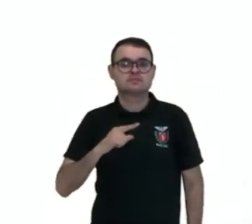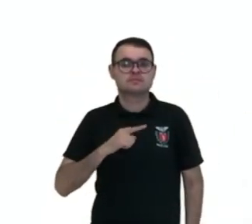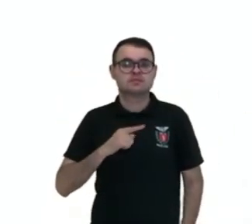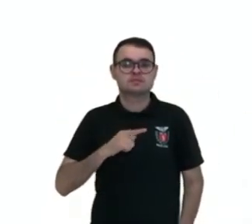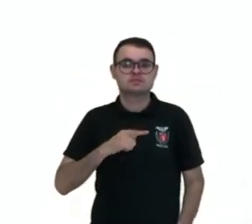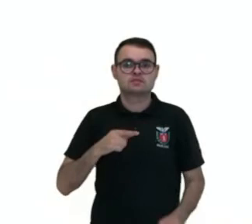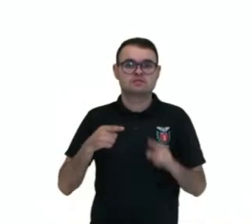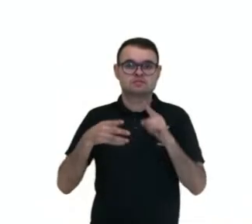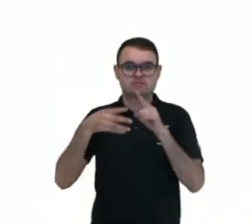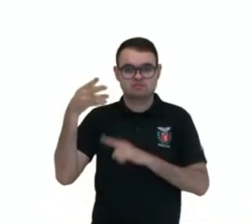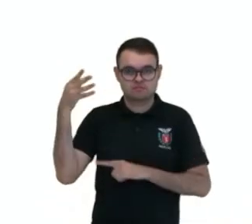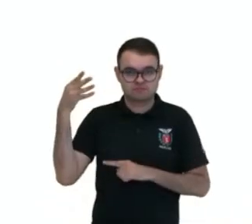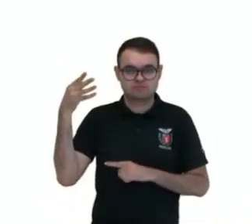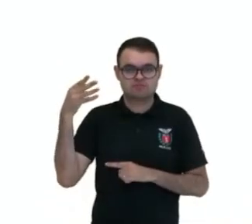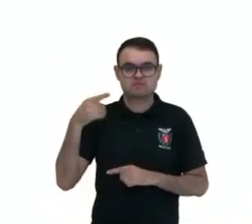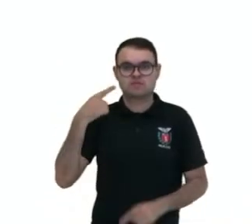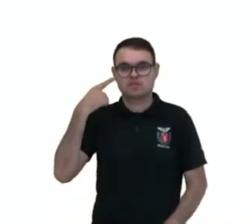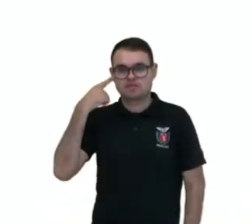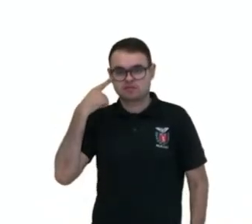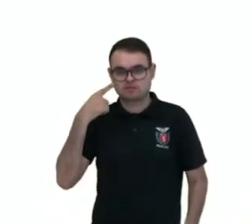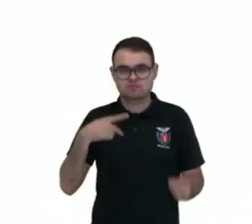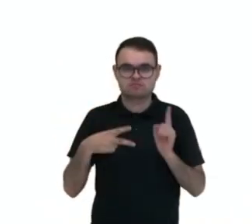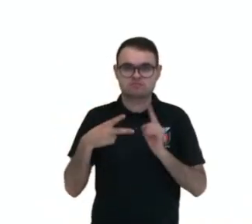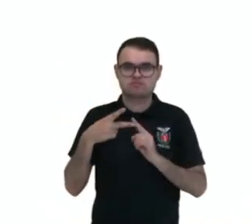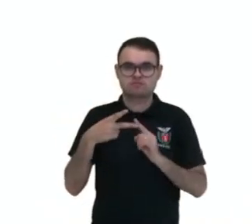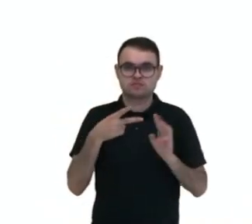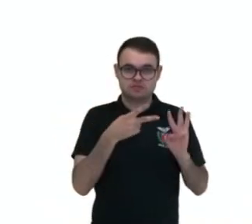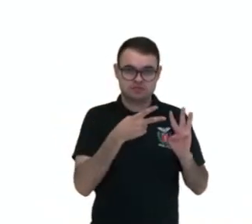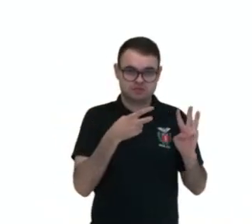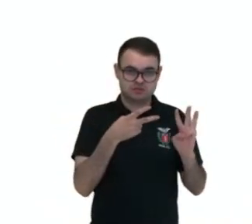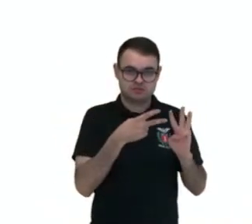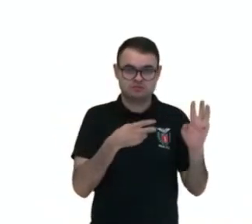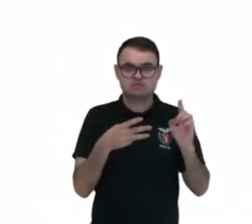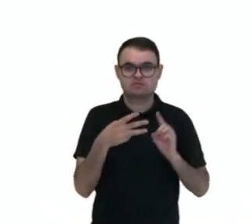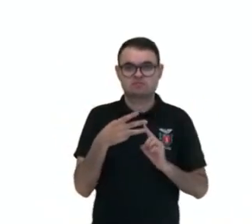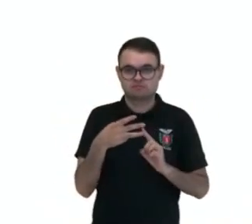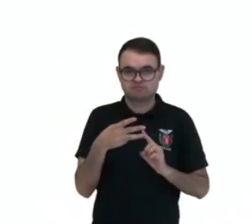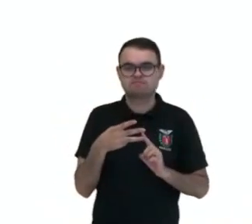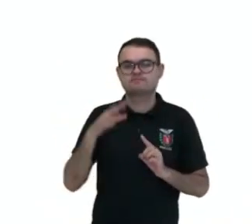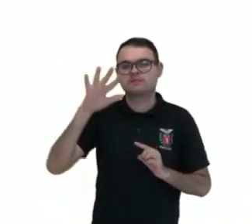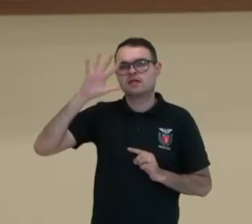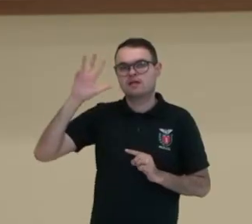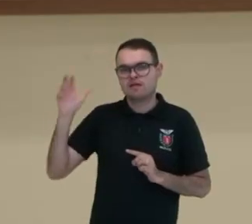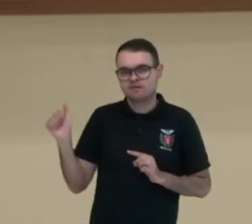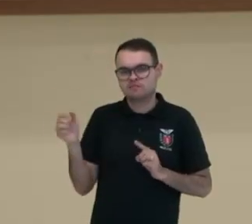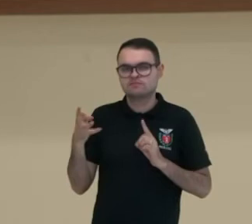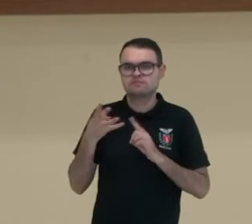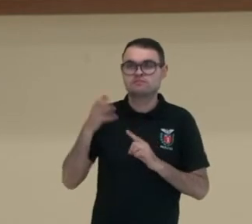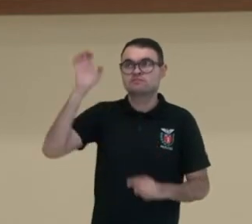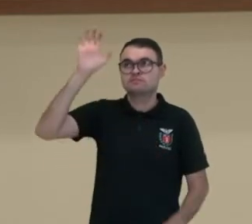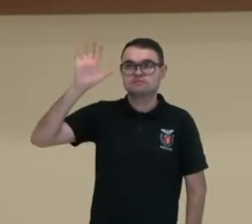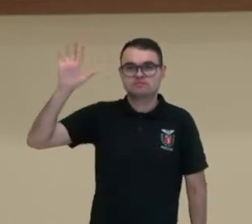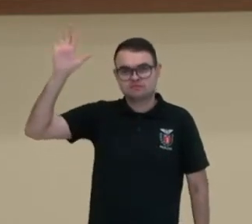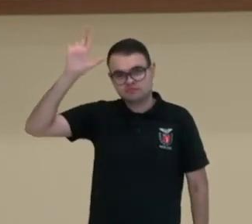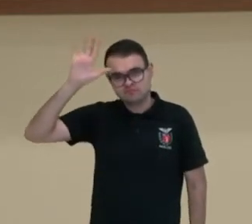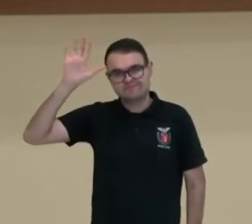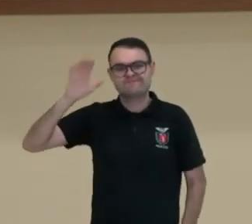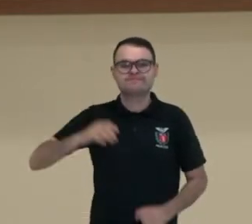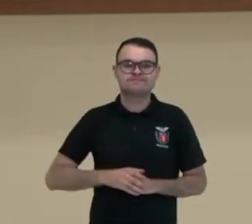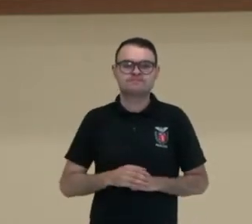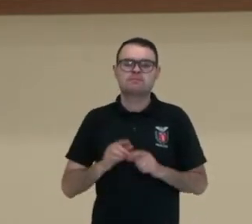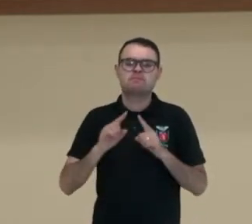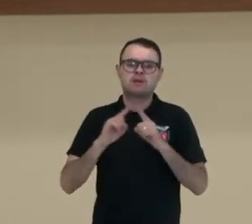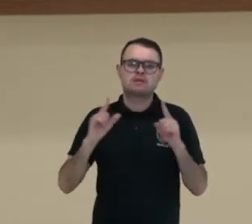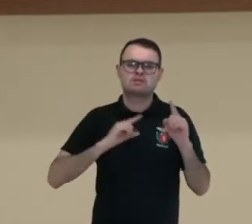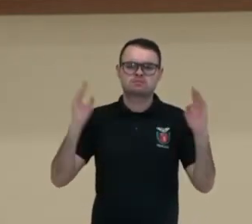matrizes: oriental, indígena, africana e ocidental. No entanto, devido à questão do Brasil colonial, período